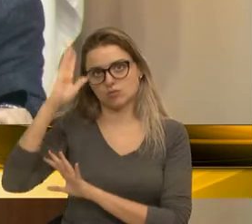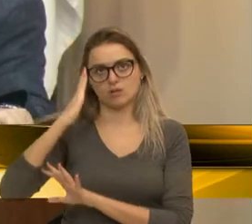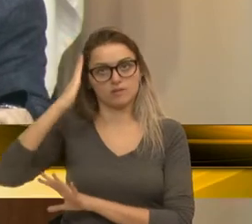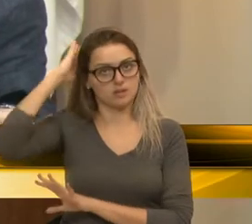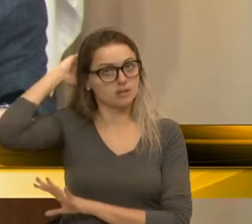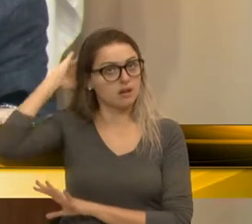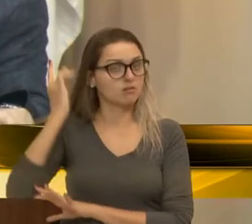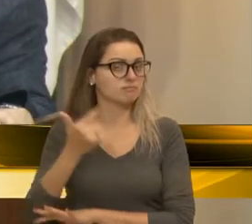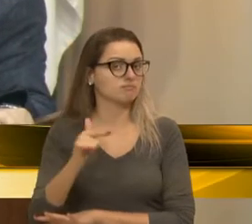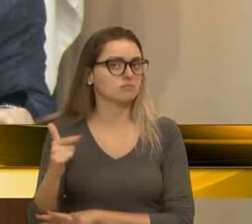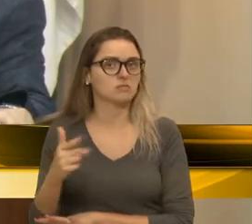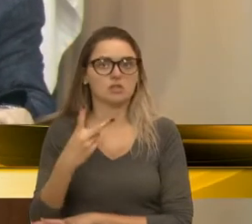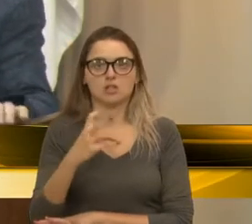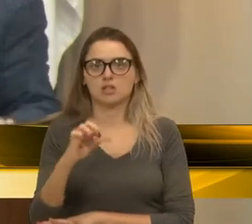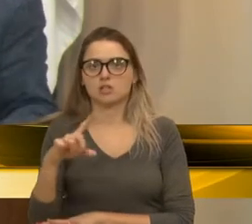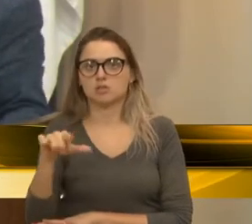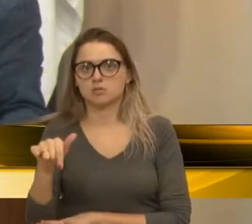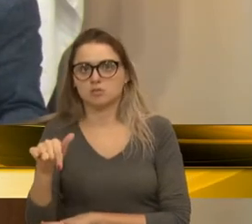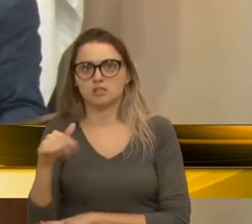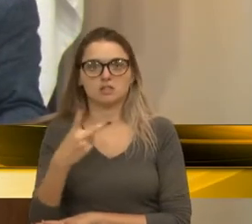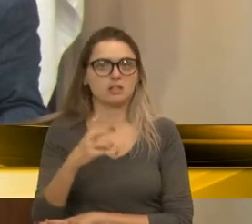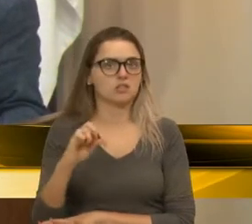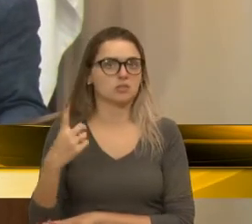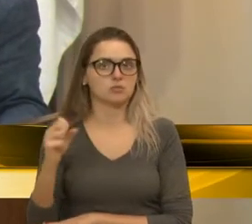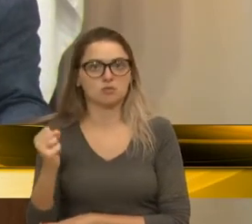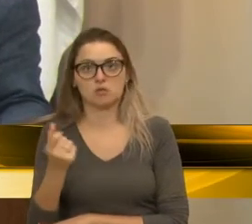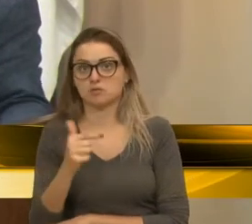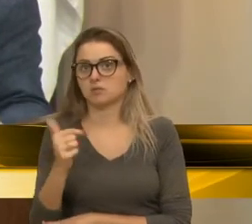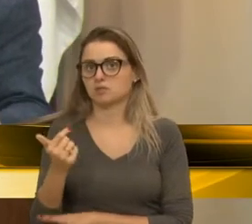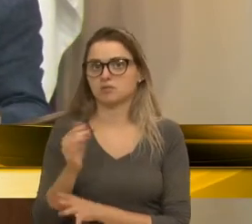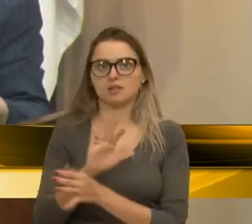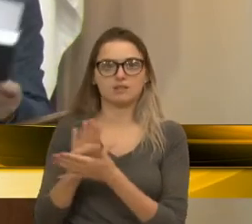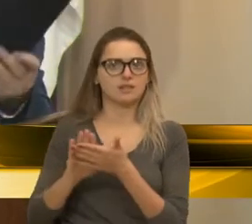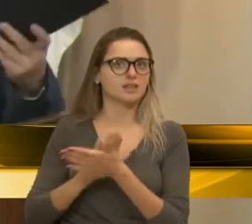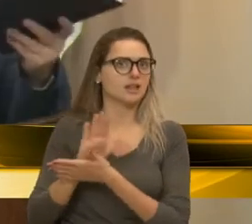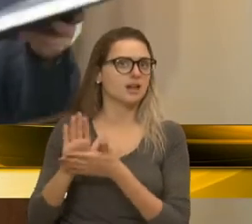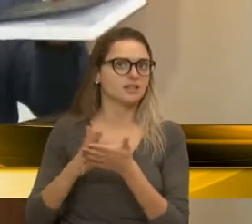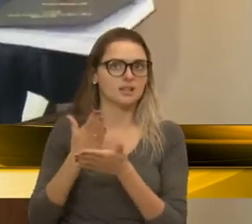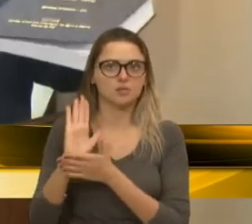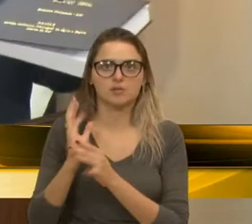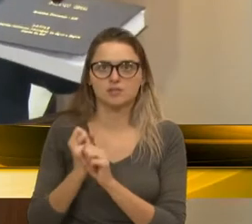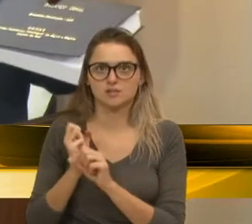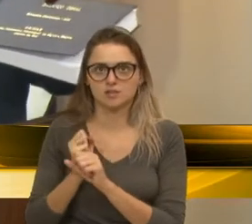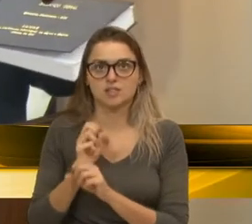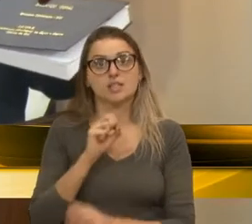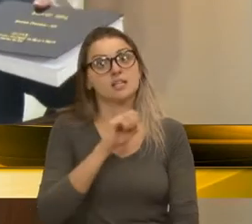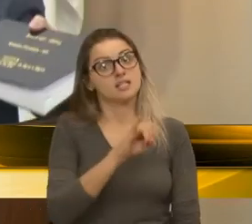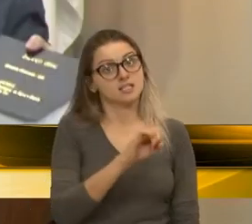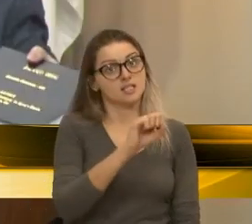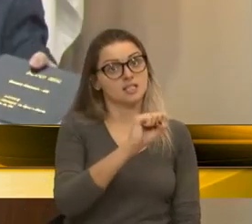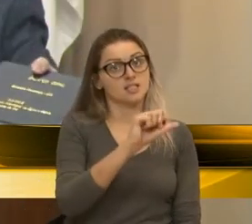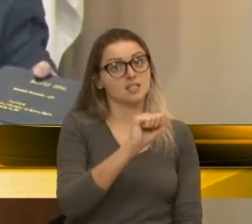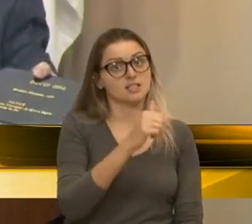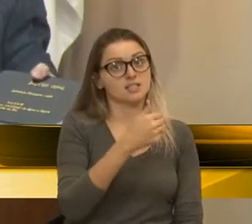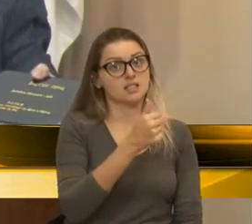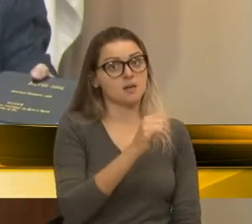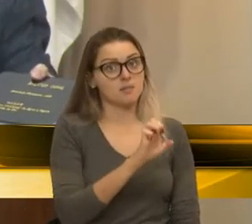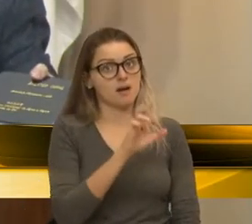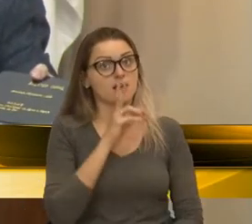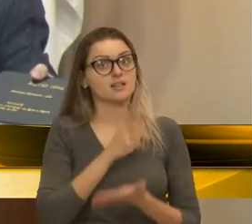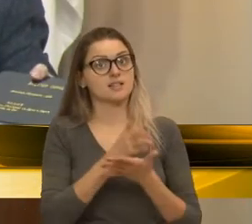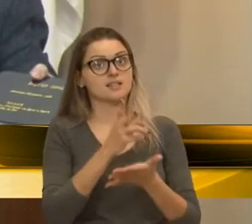Guerra, 2017 e 2018. Eu imagino se no SAMAI, que sempre foi uma